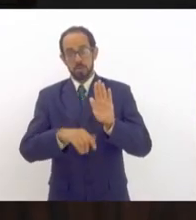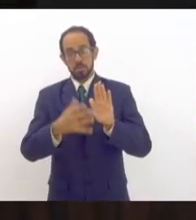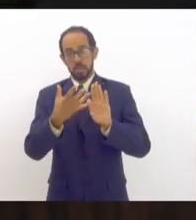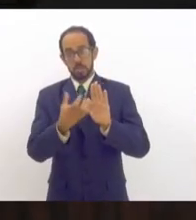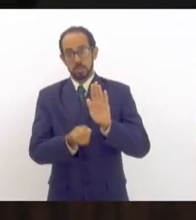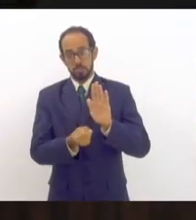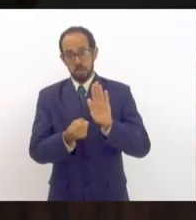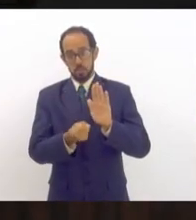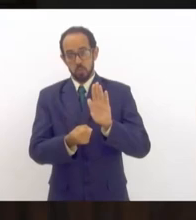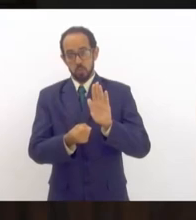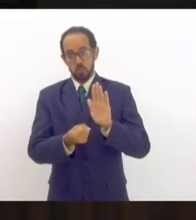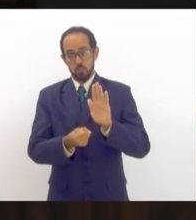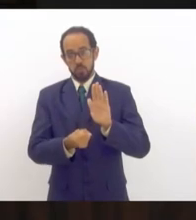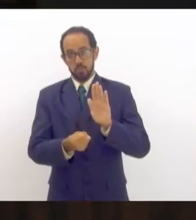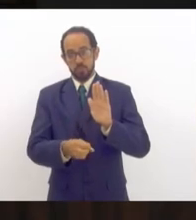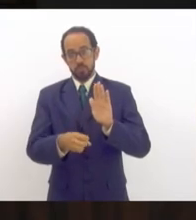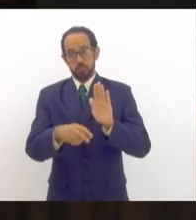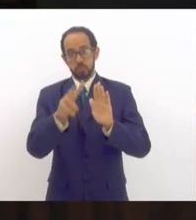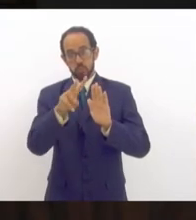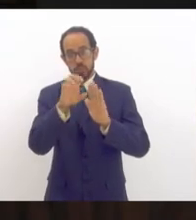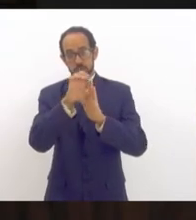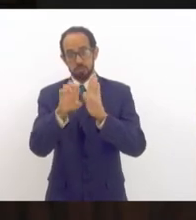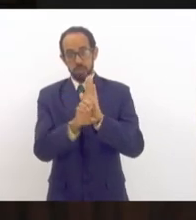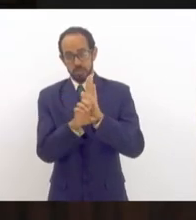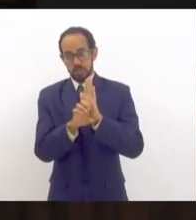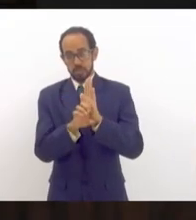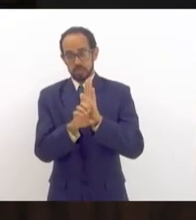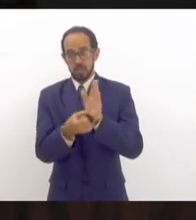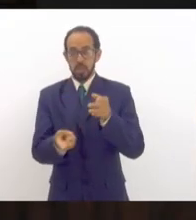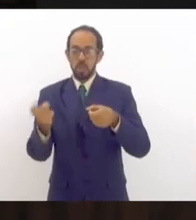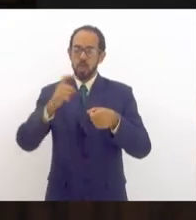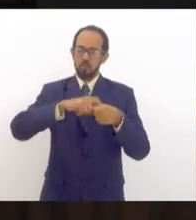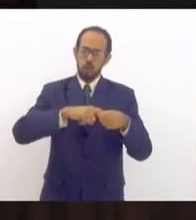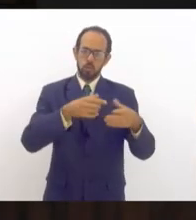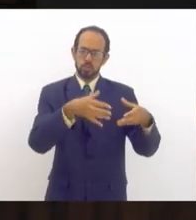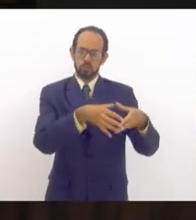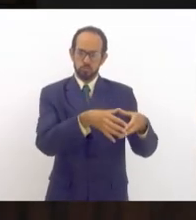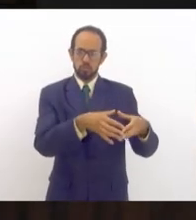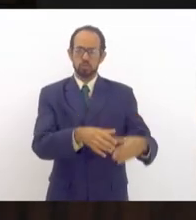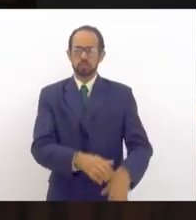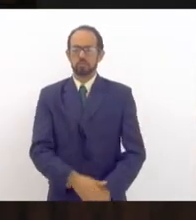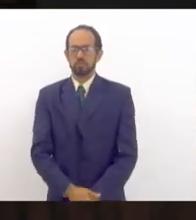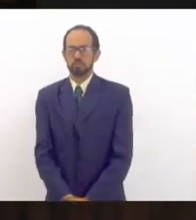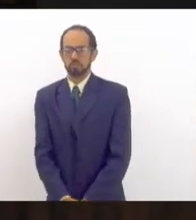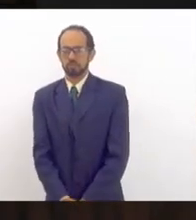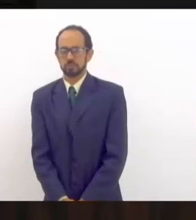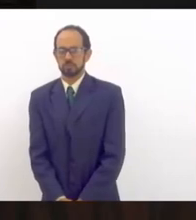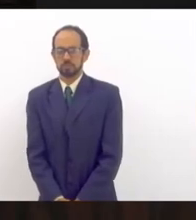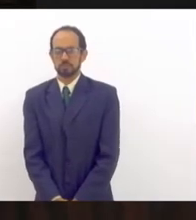presente proposta recebeu duas emendas retorna às comissões